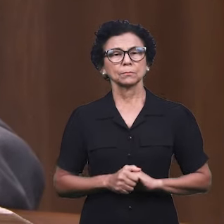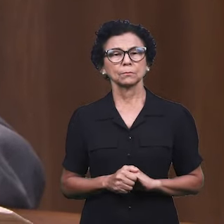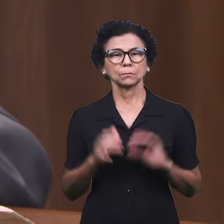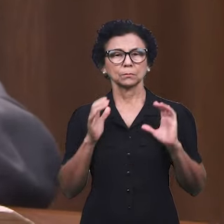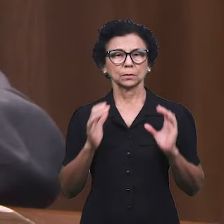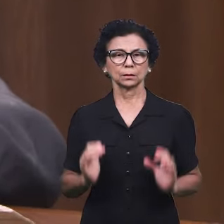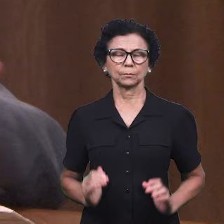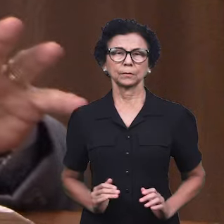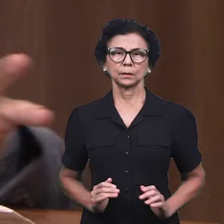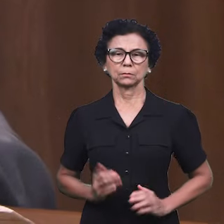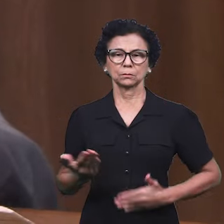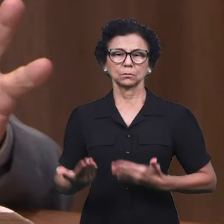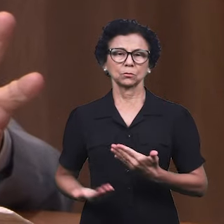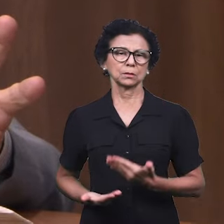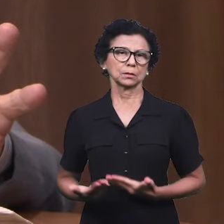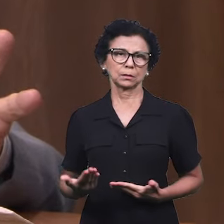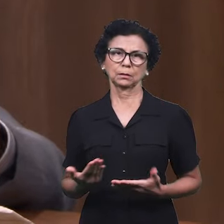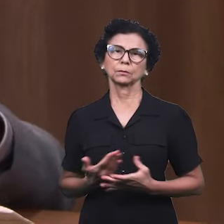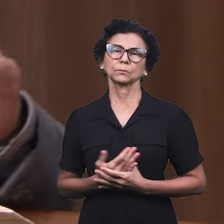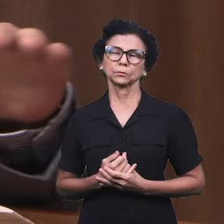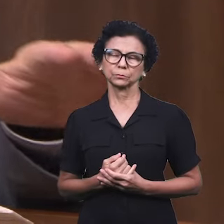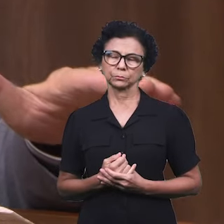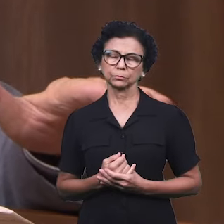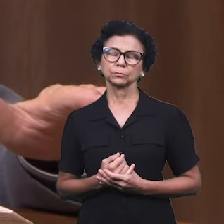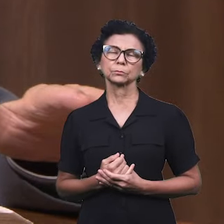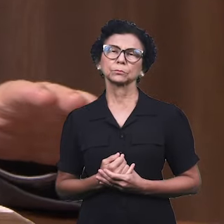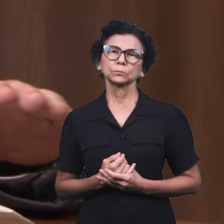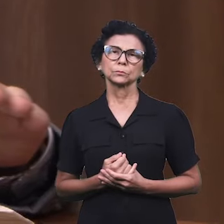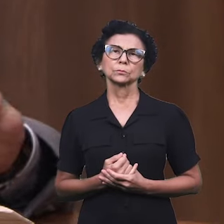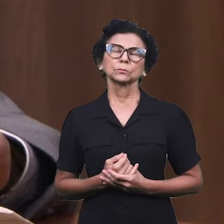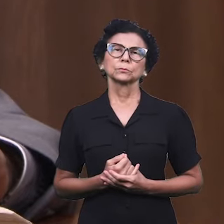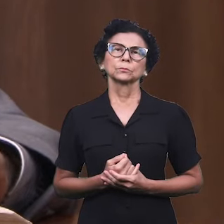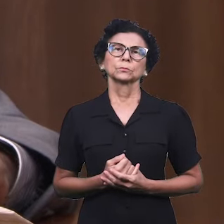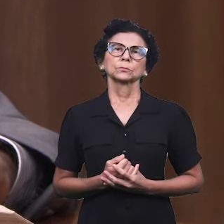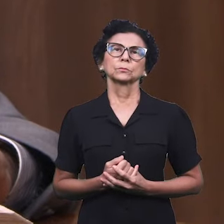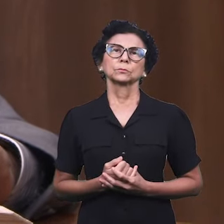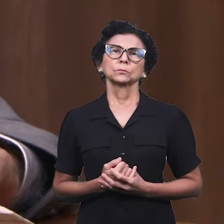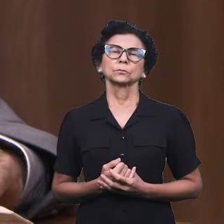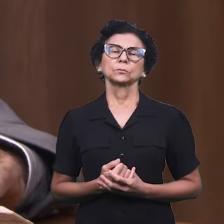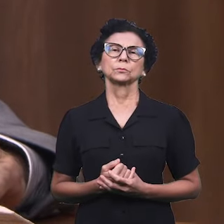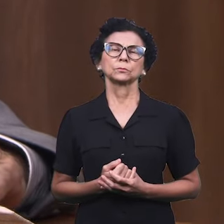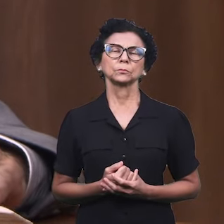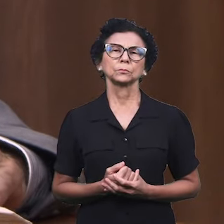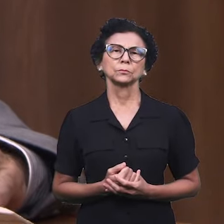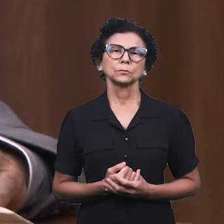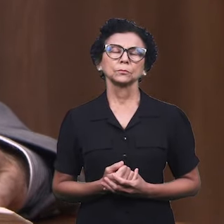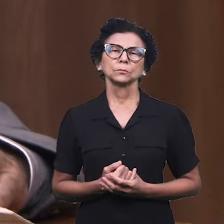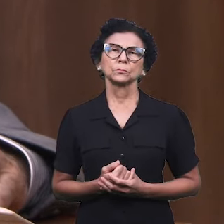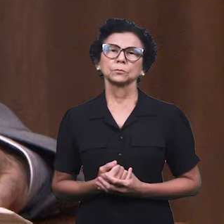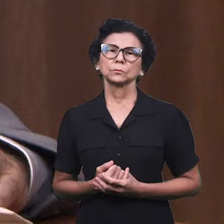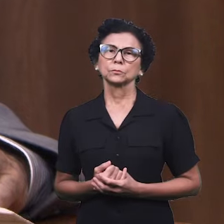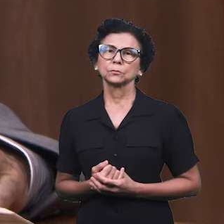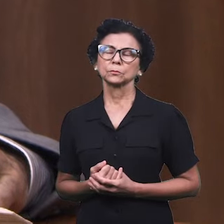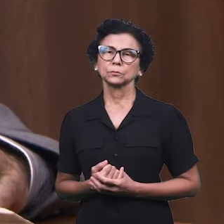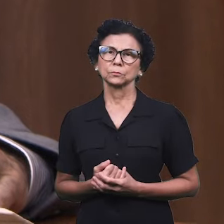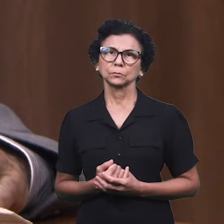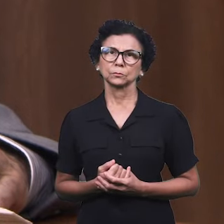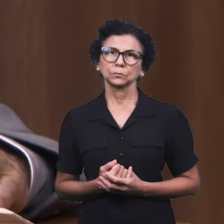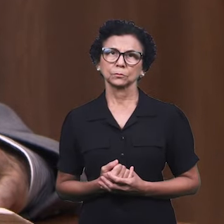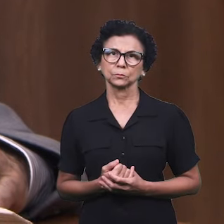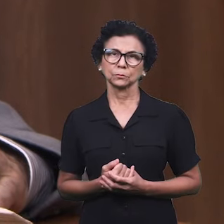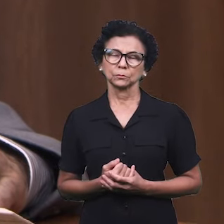servo em todo esse tratamento. Ali estão as recomendações. E dizendo o seguinte, que nós,